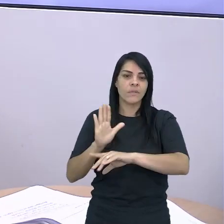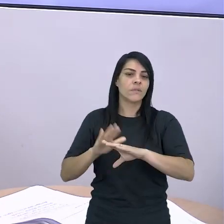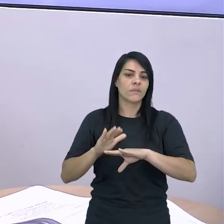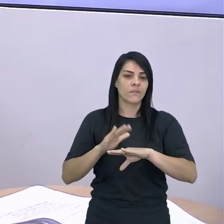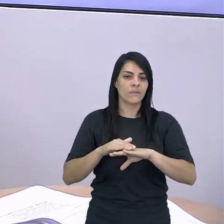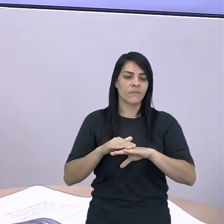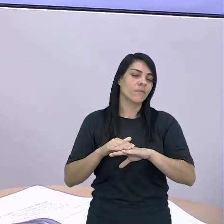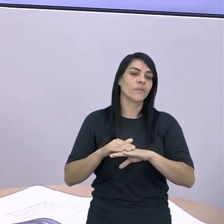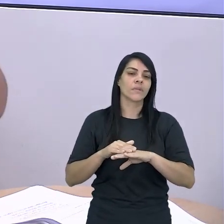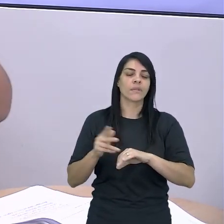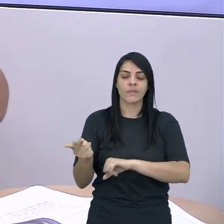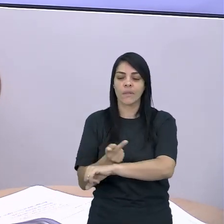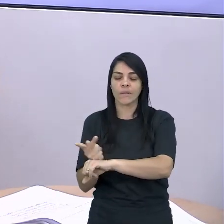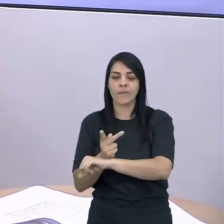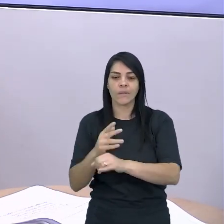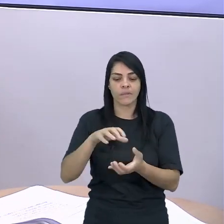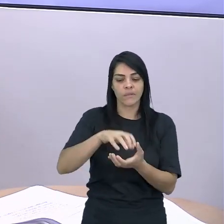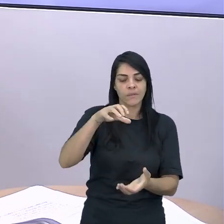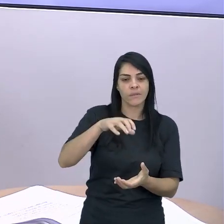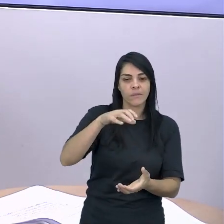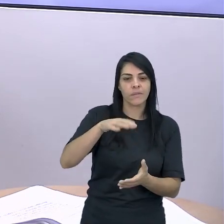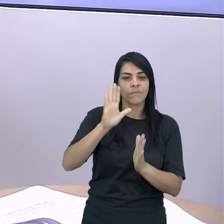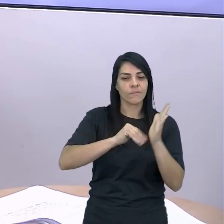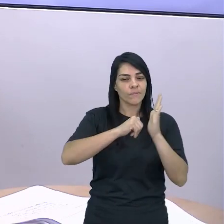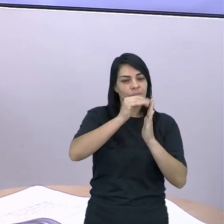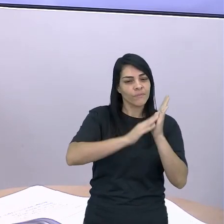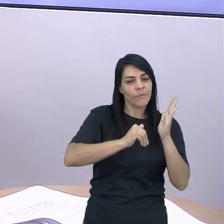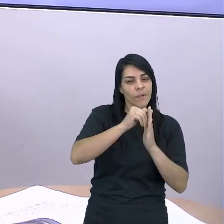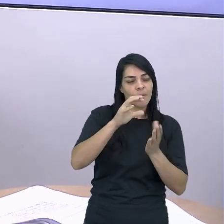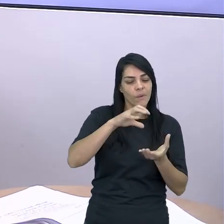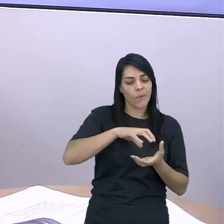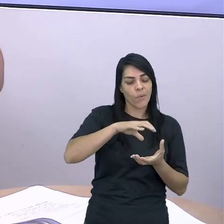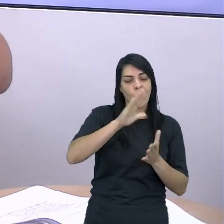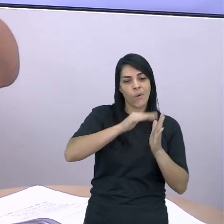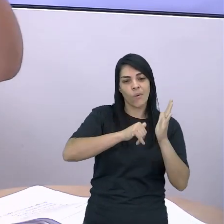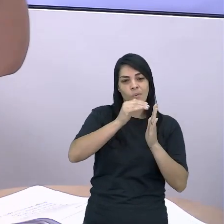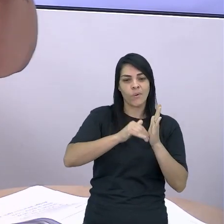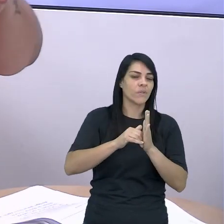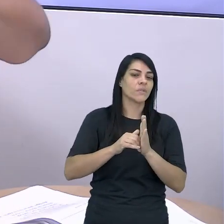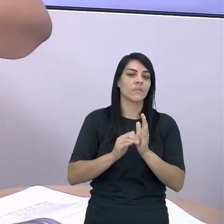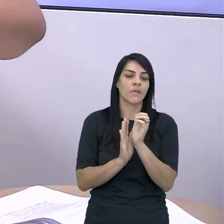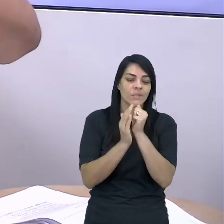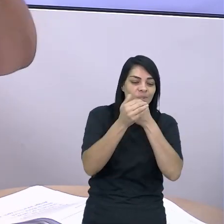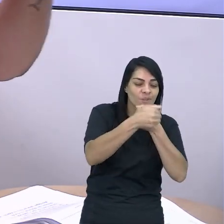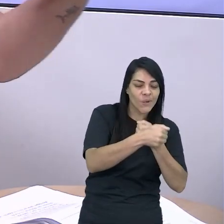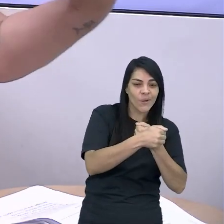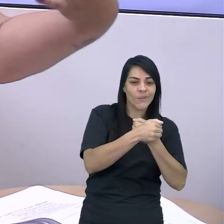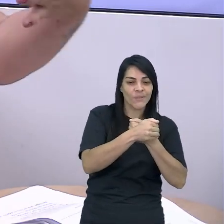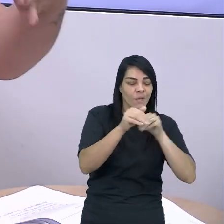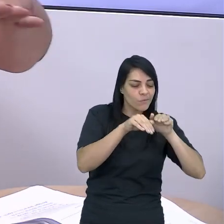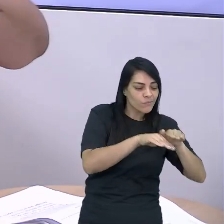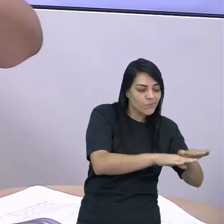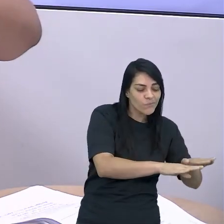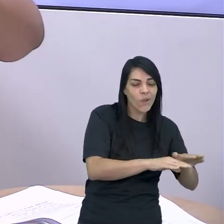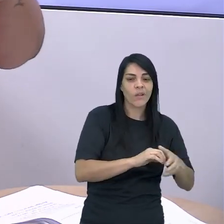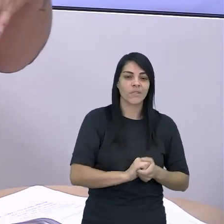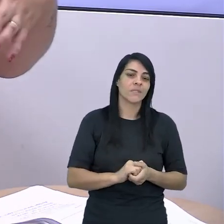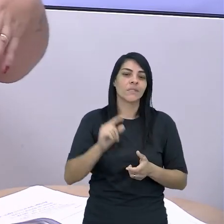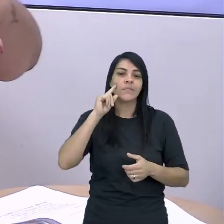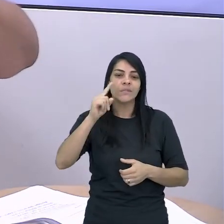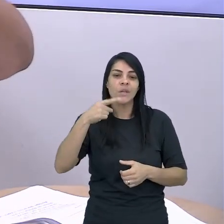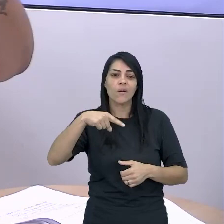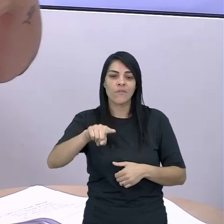caça aos ovos, né? Então, eles pintam ovos mesmo e escondem. E no dia eles vão